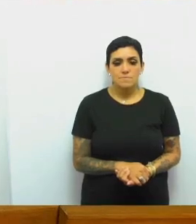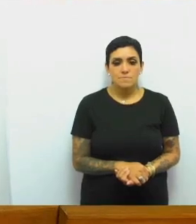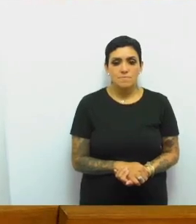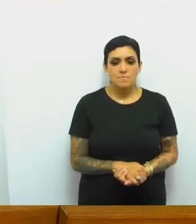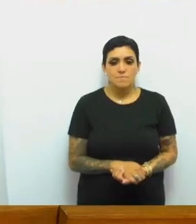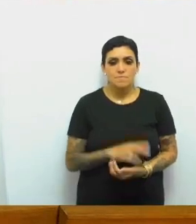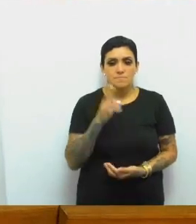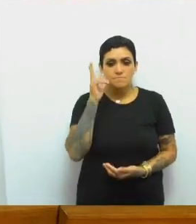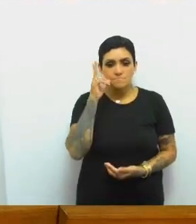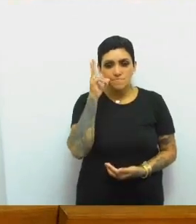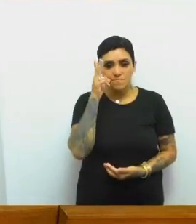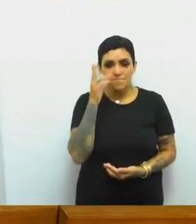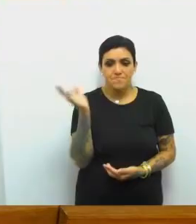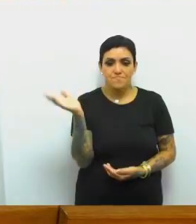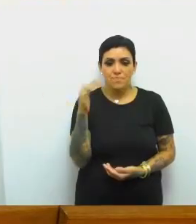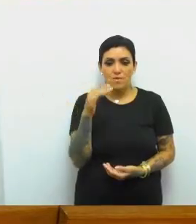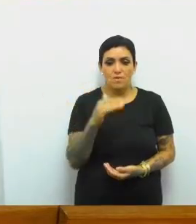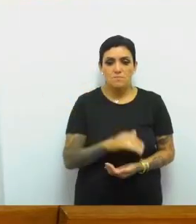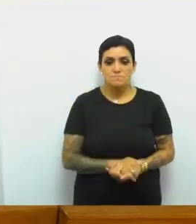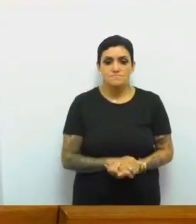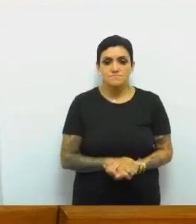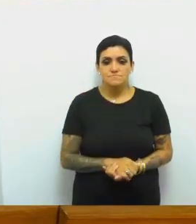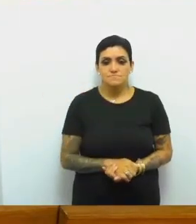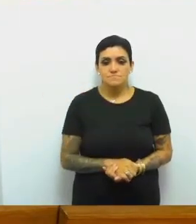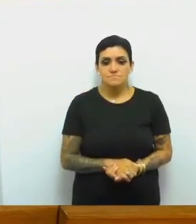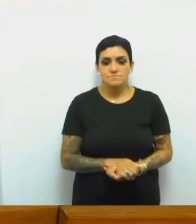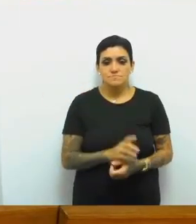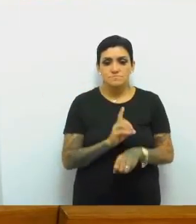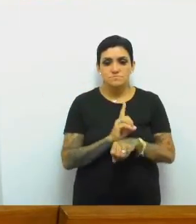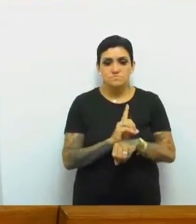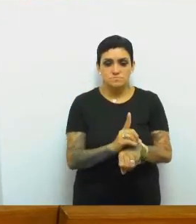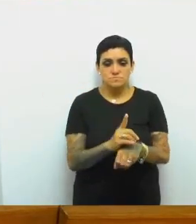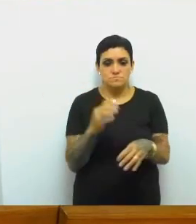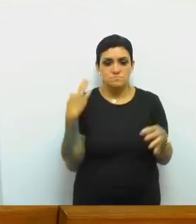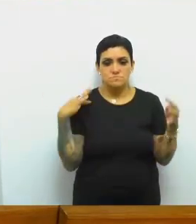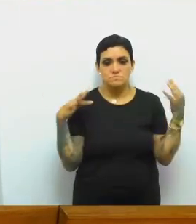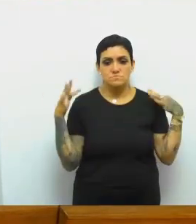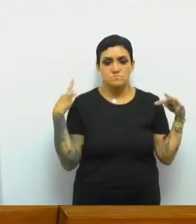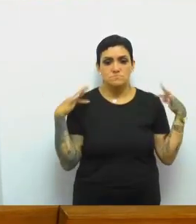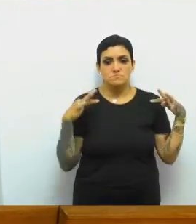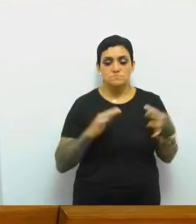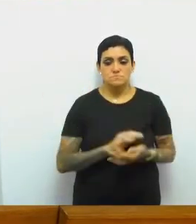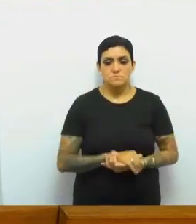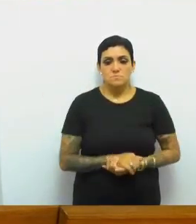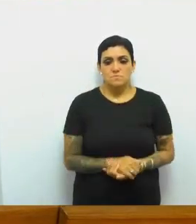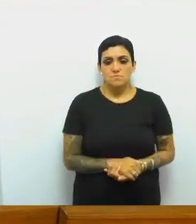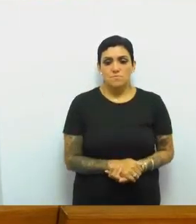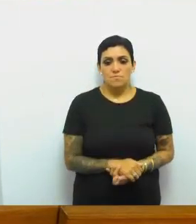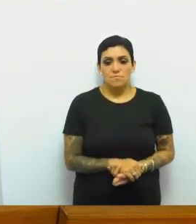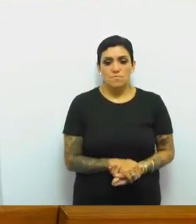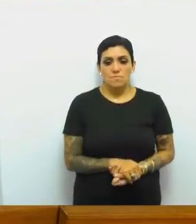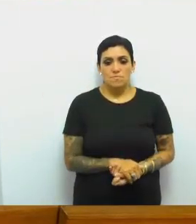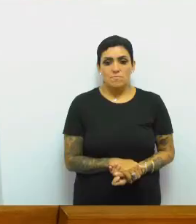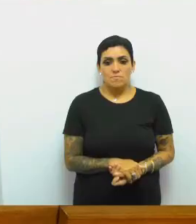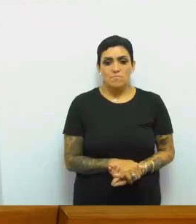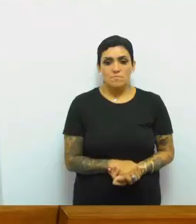Vereadores, recomposição de quórum. Vereador Dudu do Turismo, Jorginho Brum. Foi, Charles. Foi,